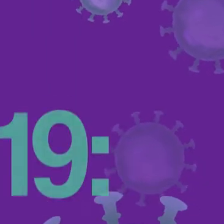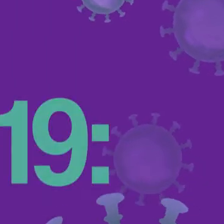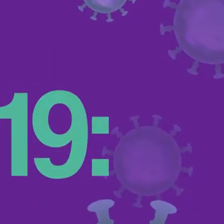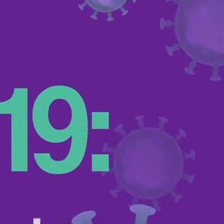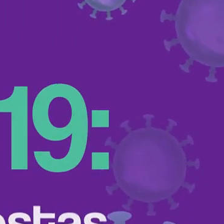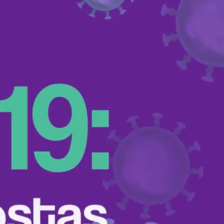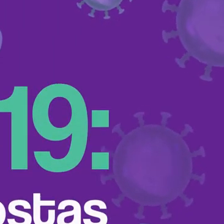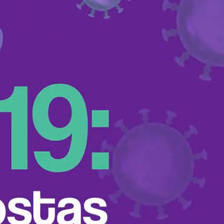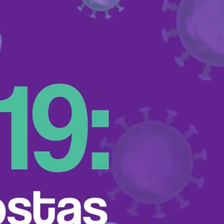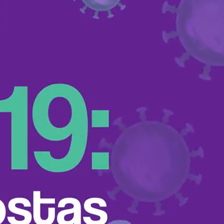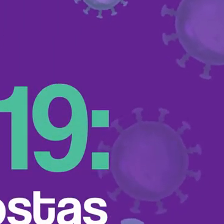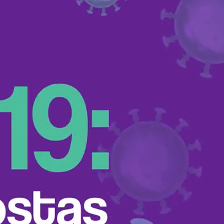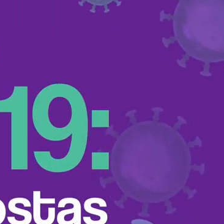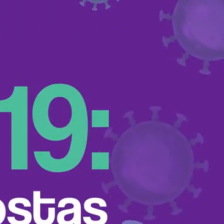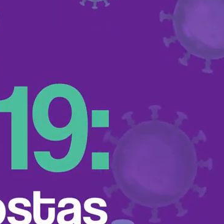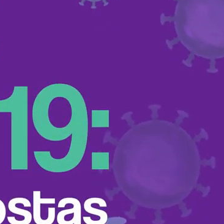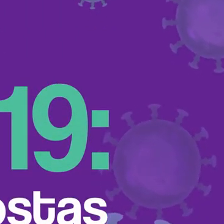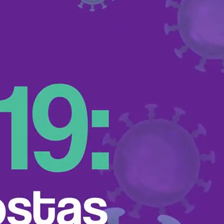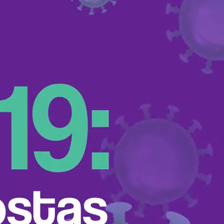em